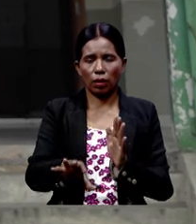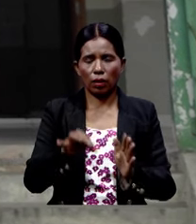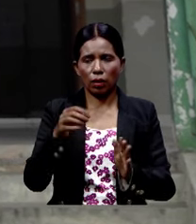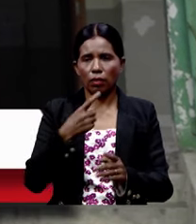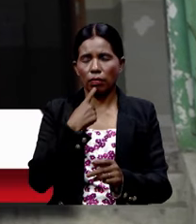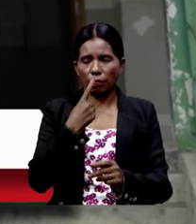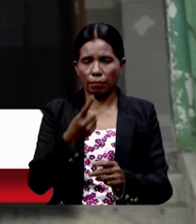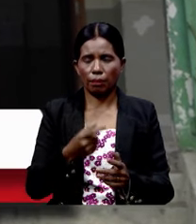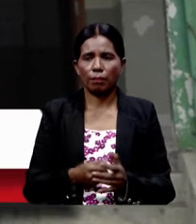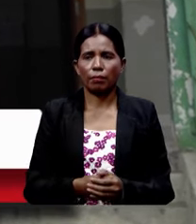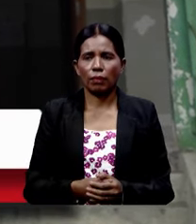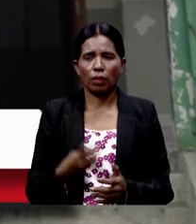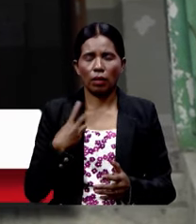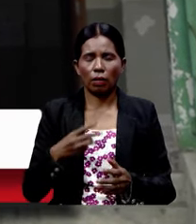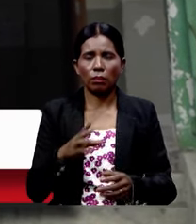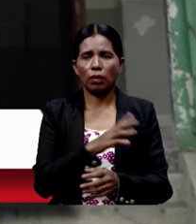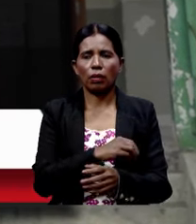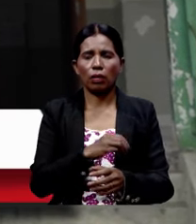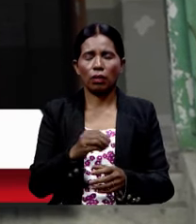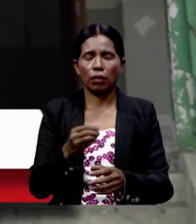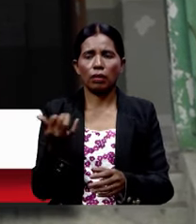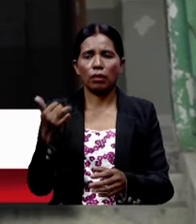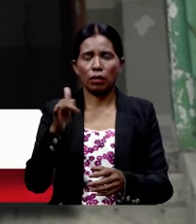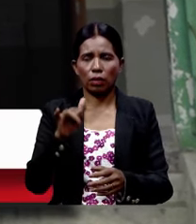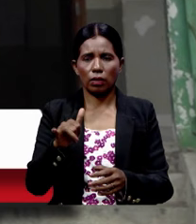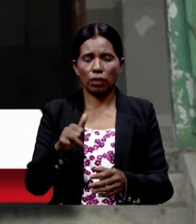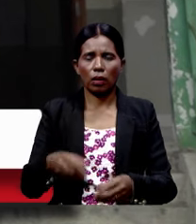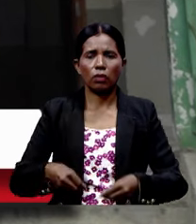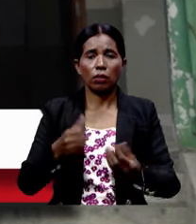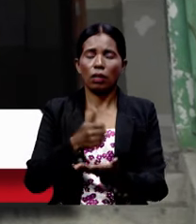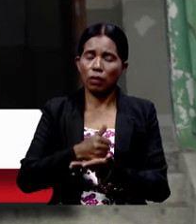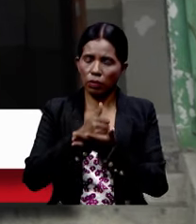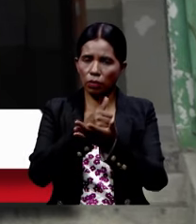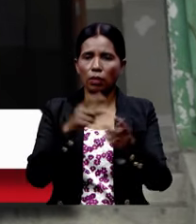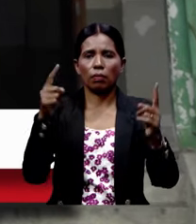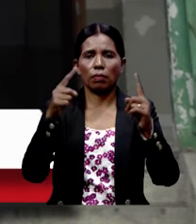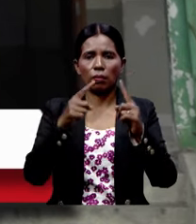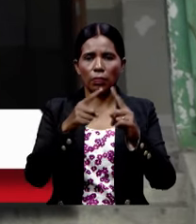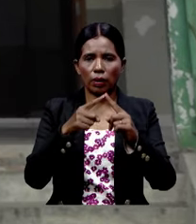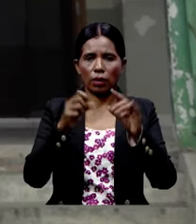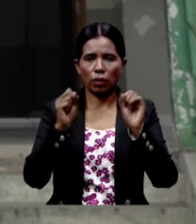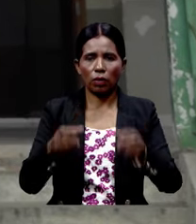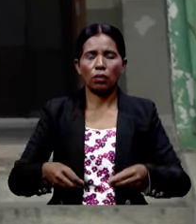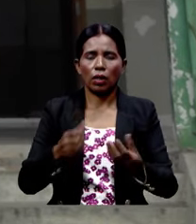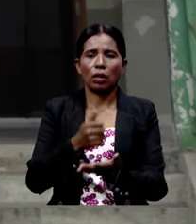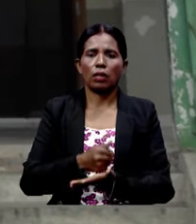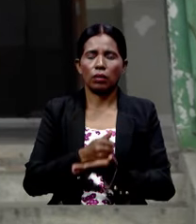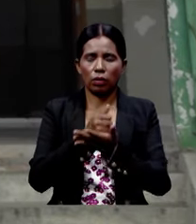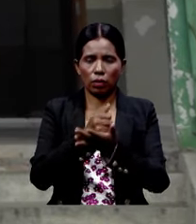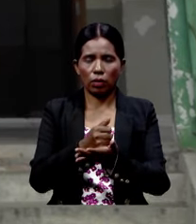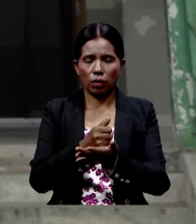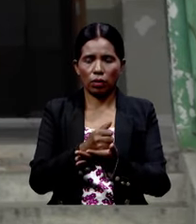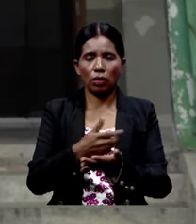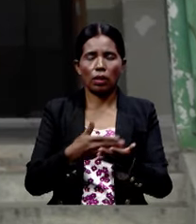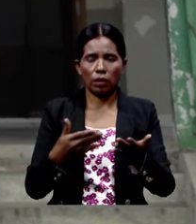patients who have contracted. There is a donation. Badet pe atau pe for apoyo det ba asa